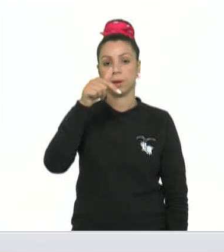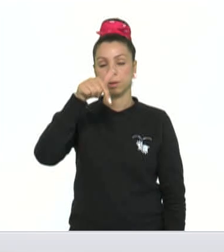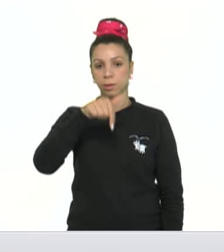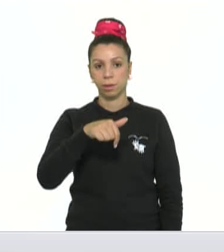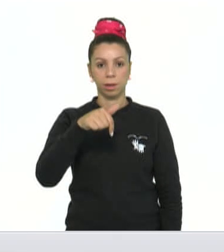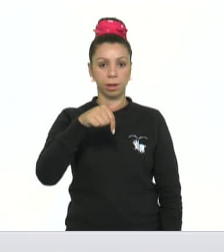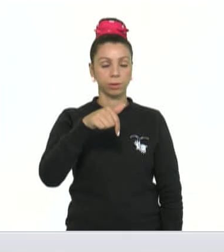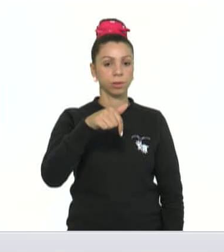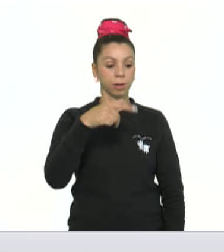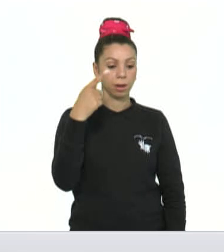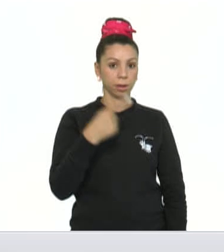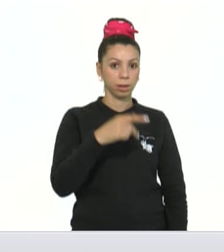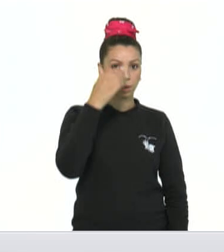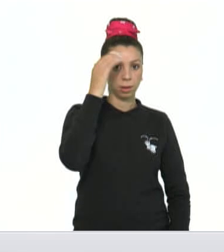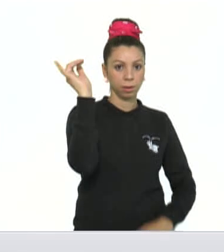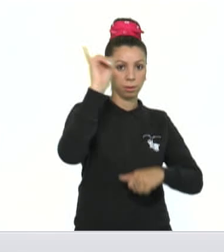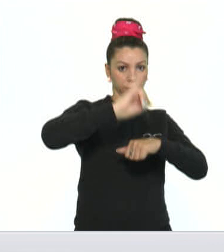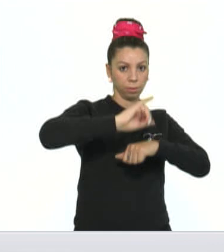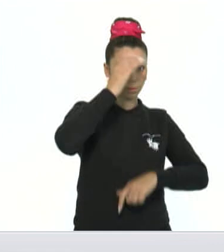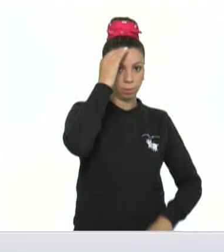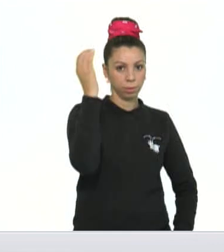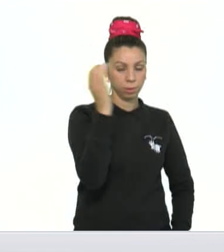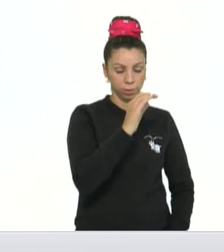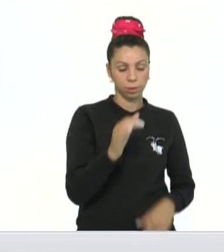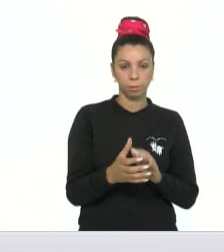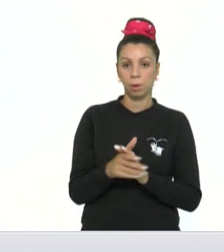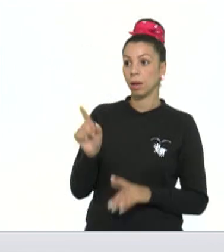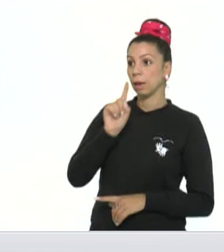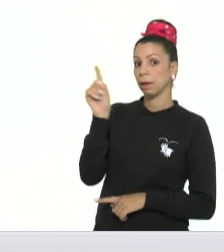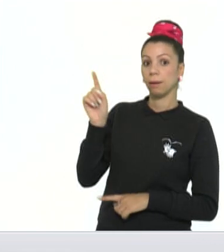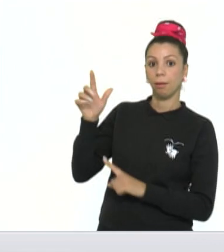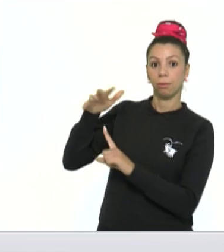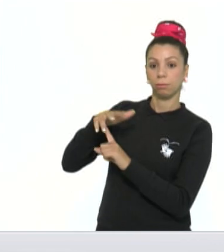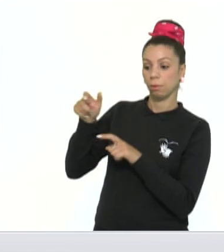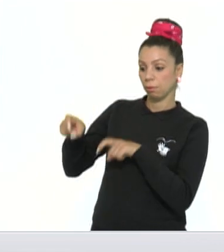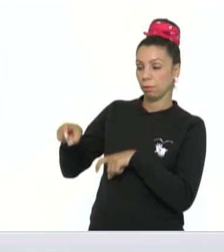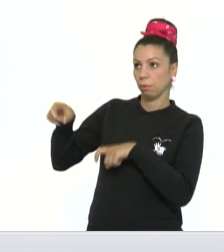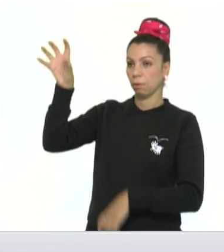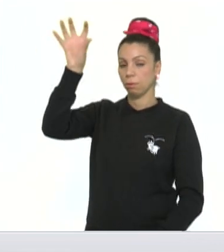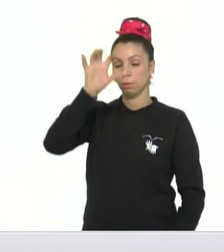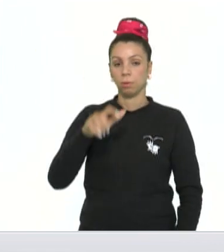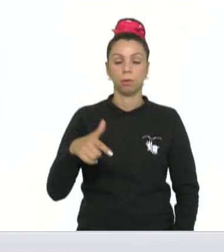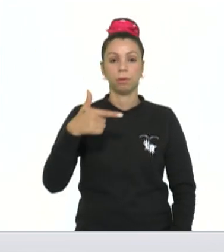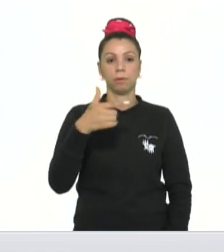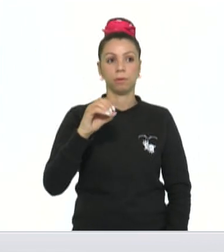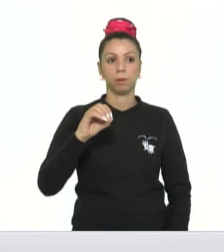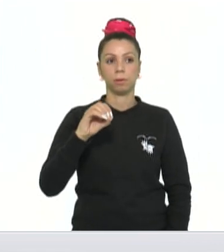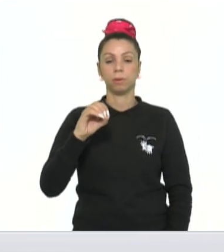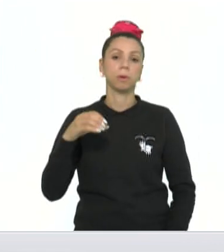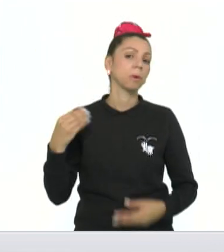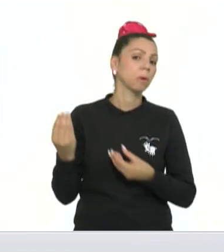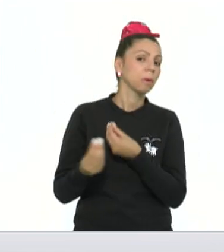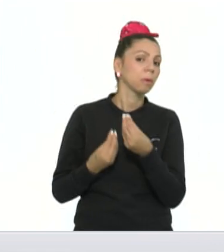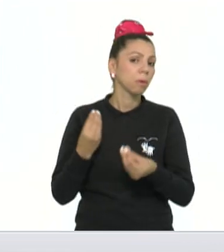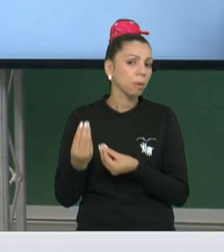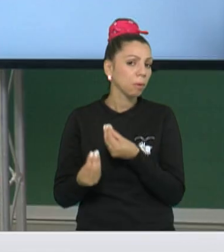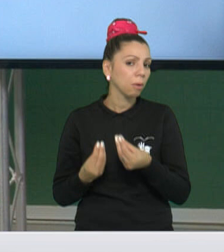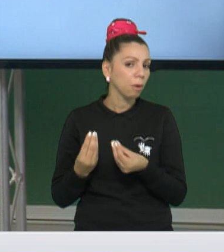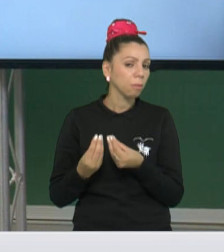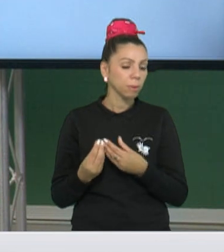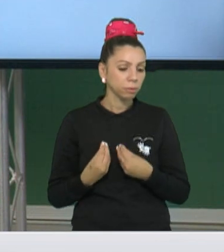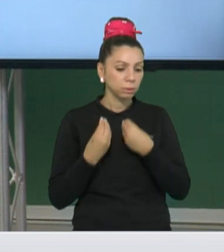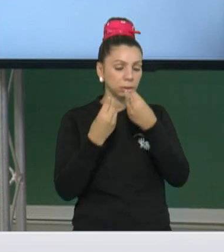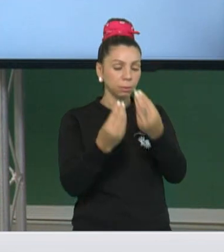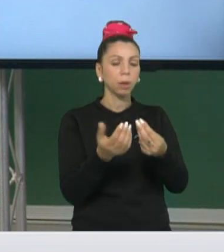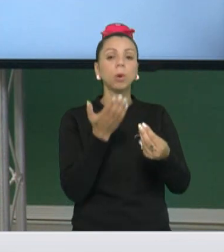capital e no interior 20,34%, certo? Como receber comida com segurança? Eu não posso